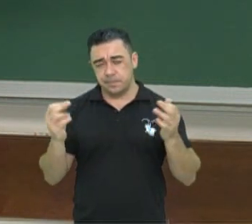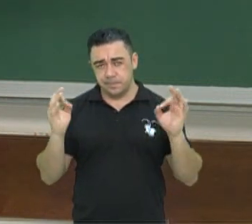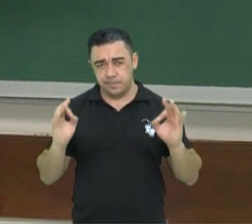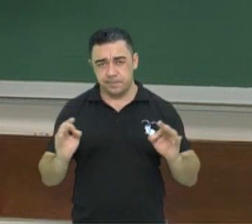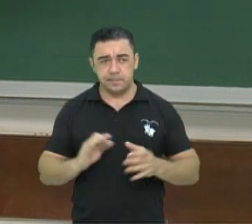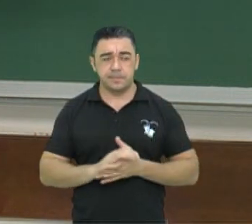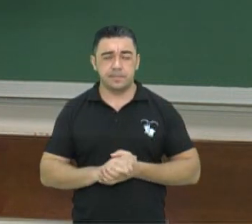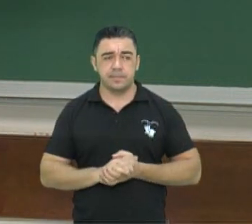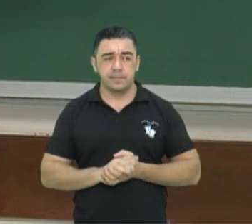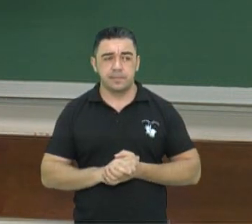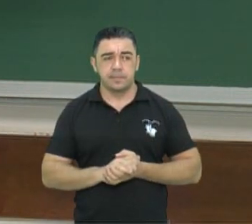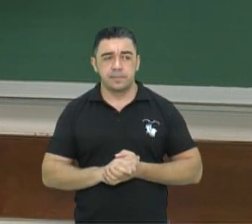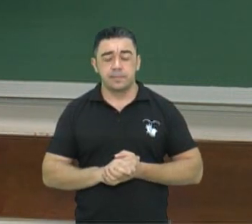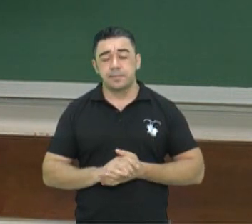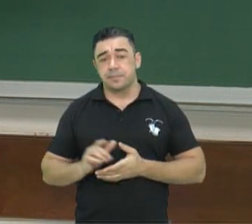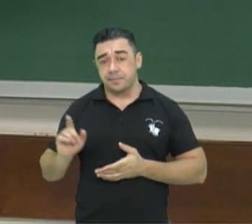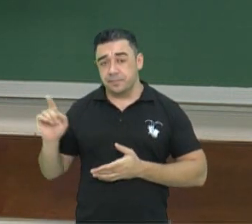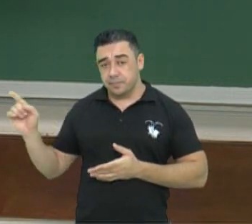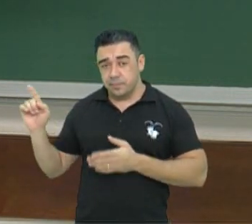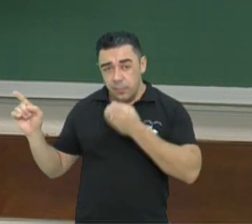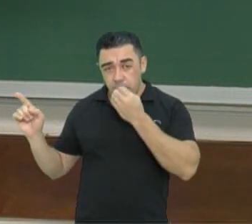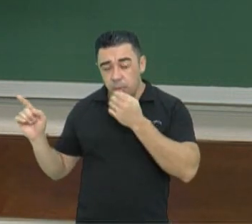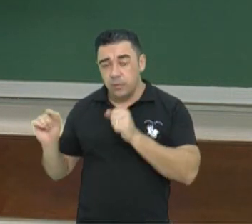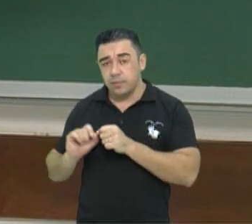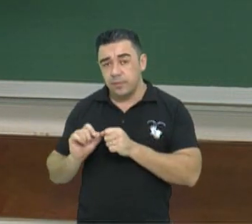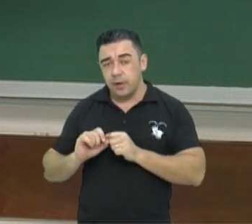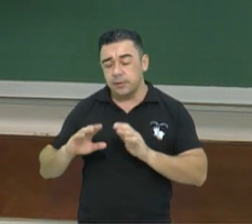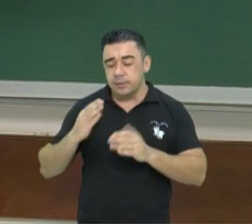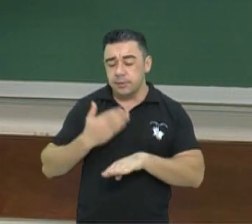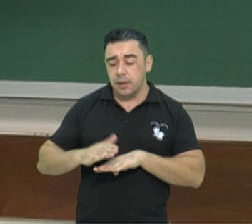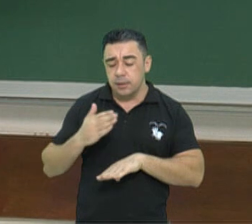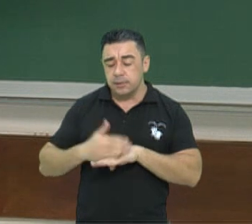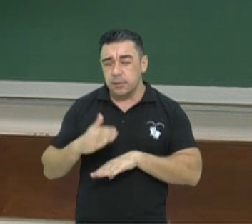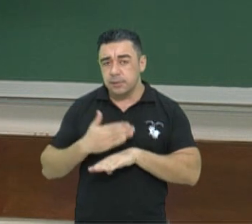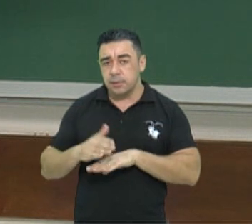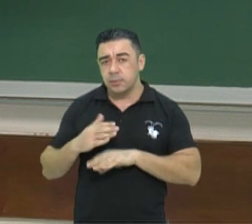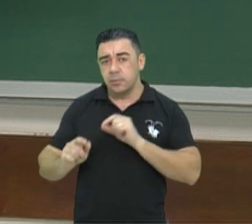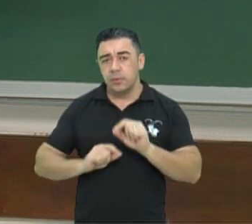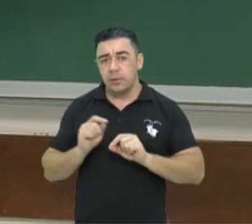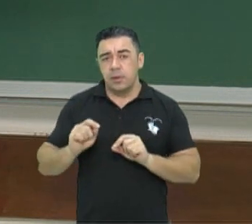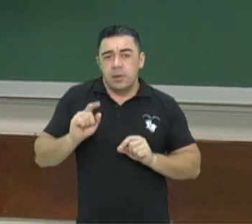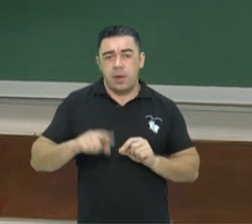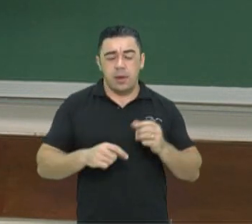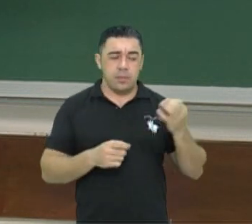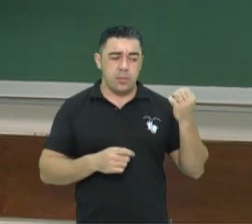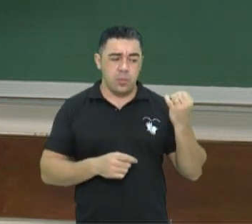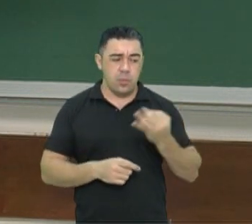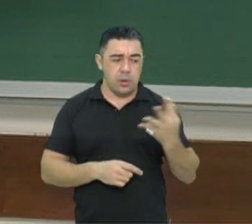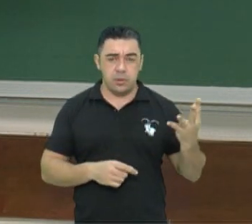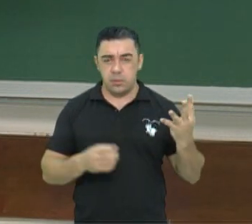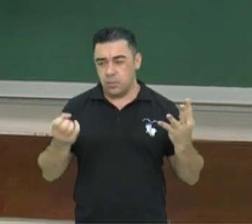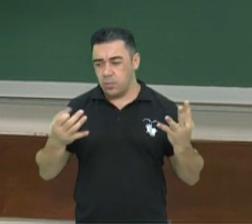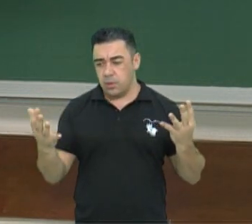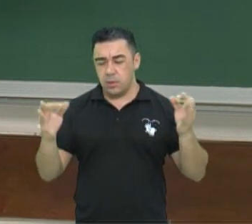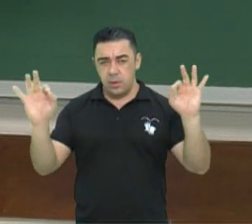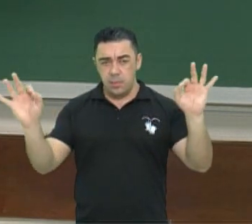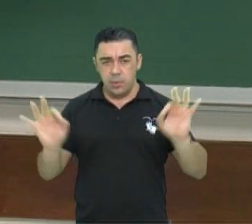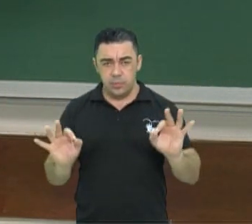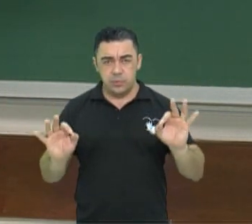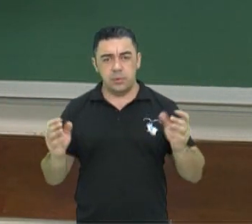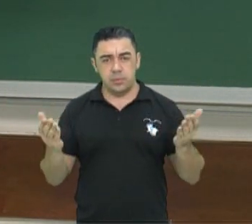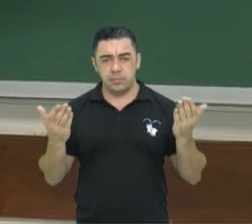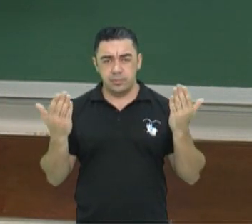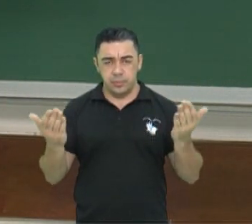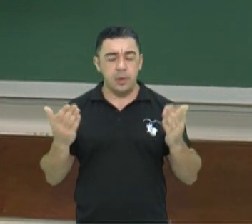também. Mas aqui é bom porque a gente faz o quê? Nós praticamos o exercício, né? Assim, quanto